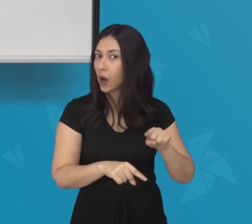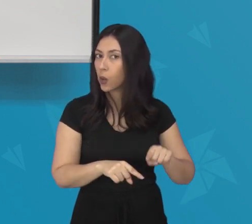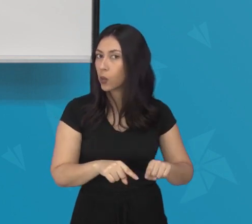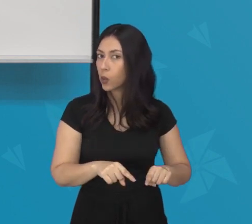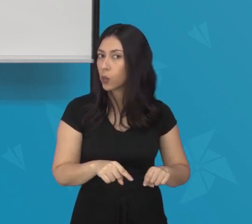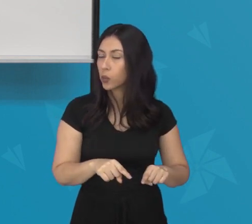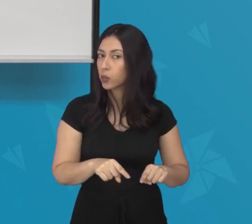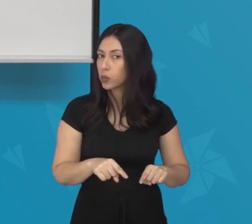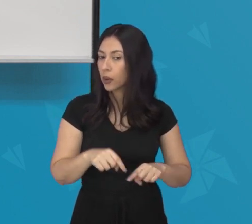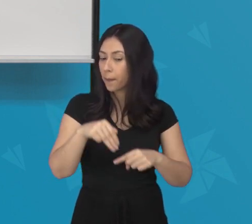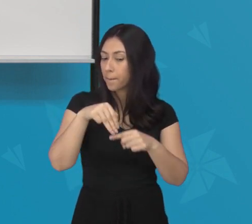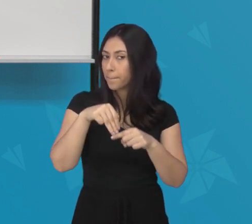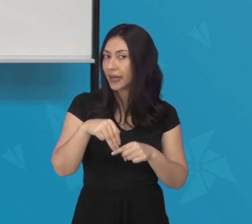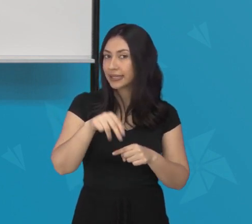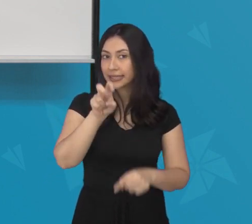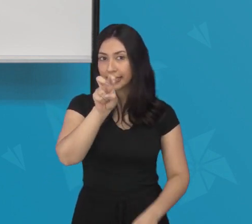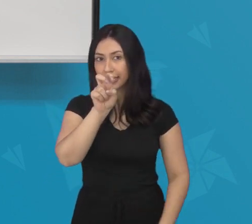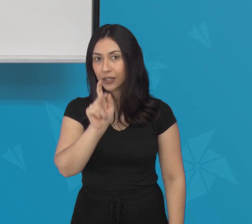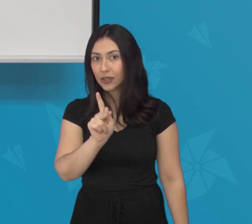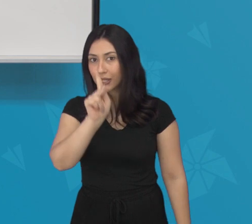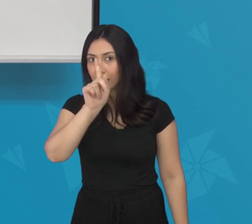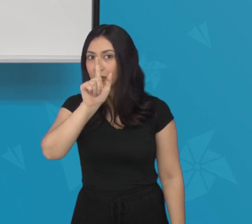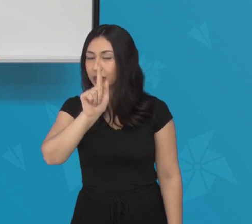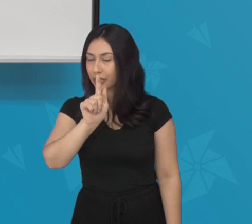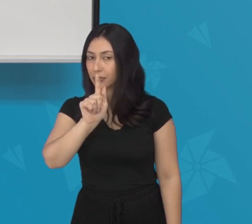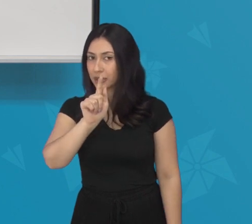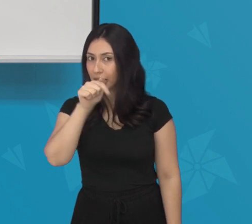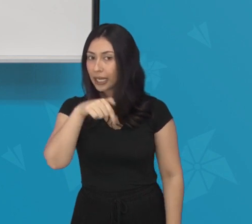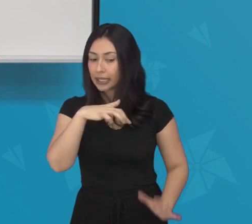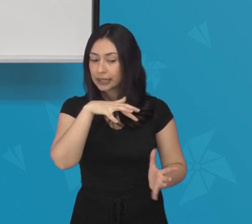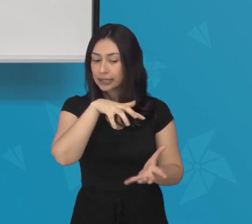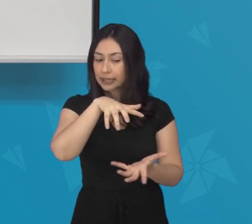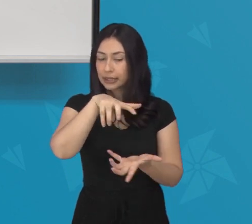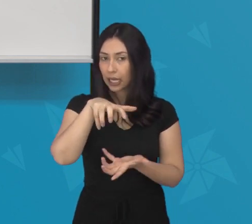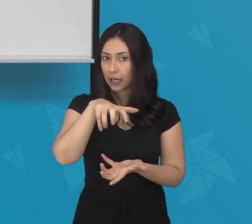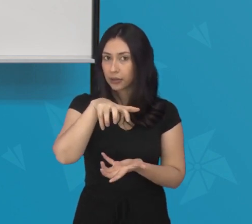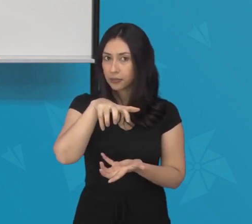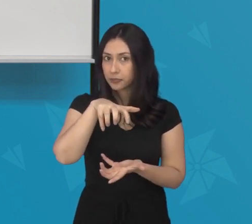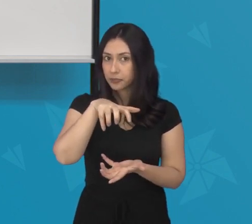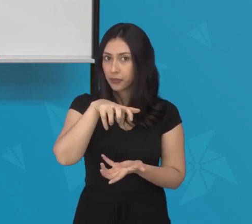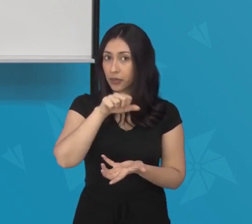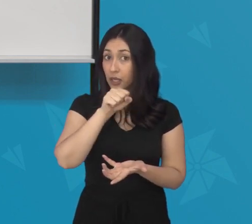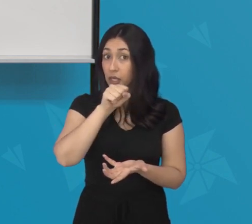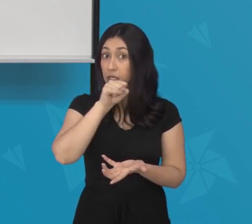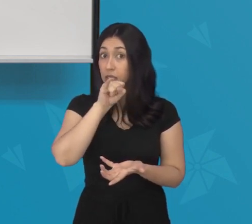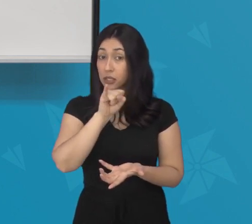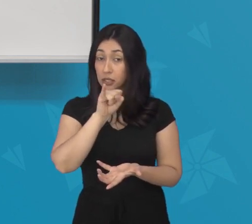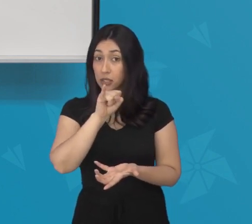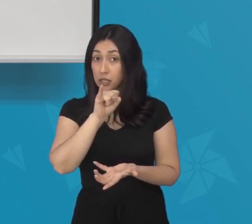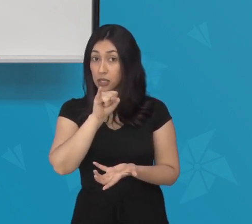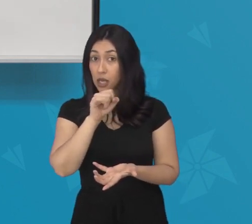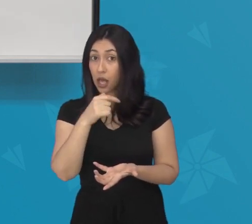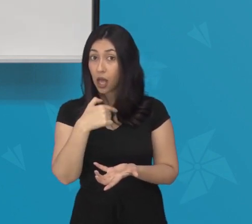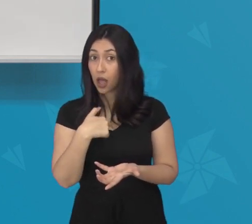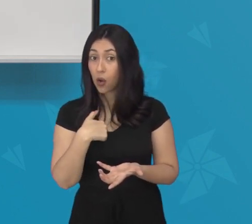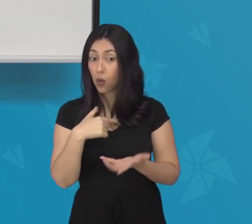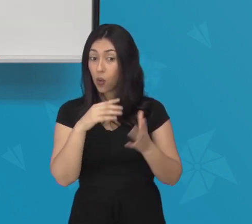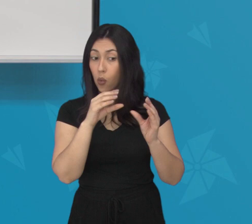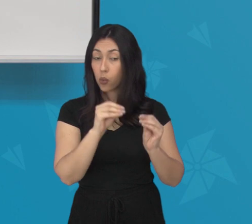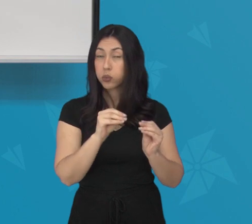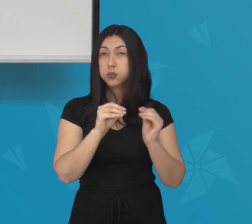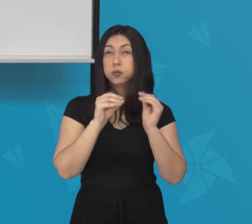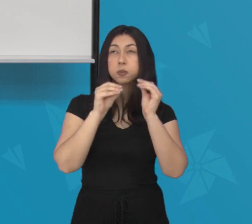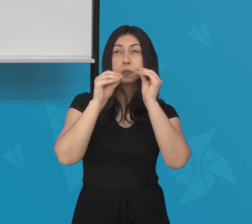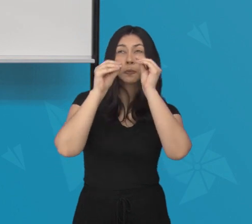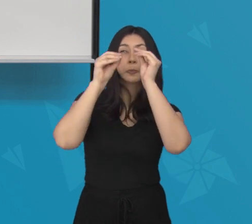Terra. 5 quilos de massa aqui na Terra. Se eu levar esse corpo para o sistema